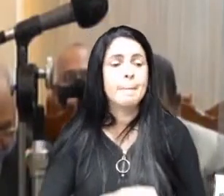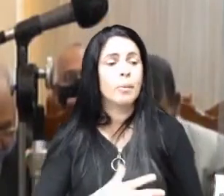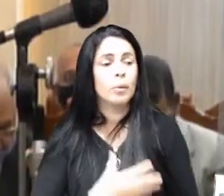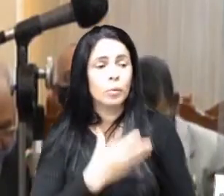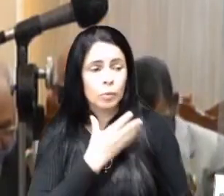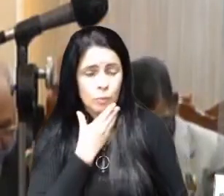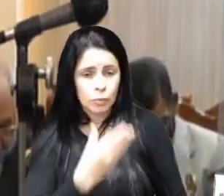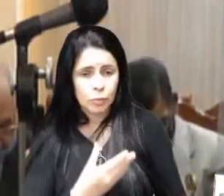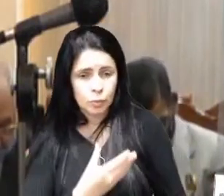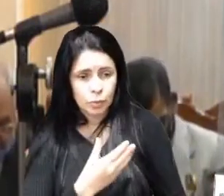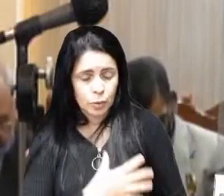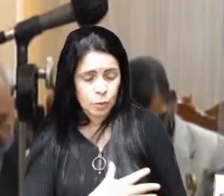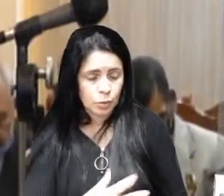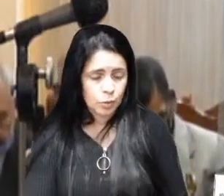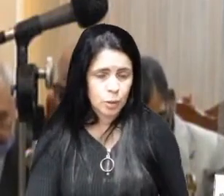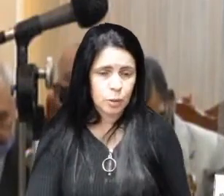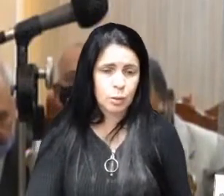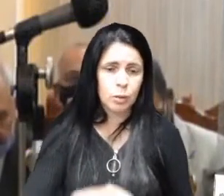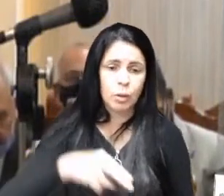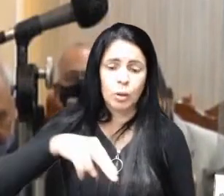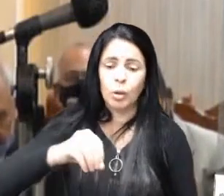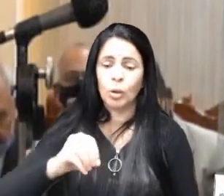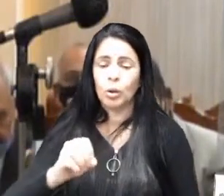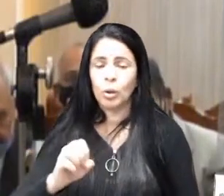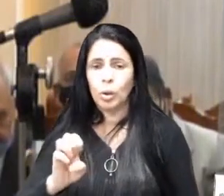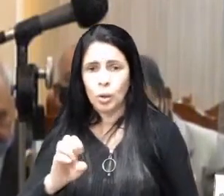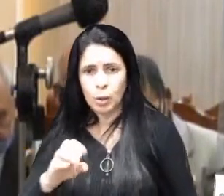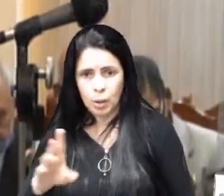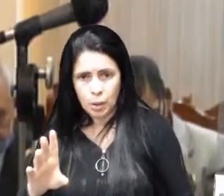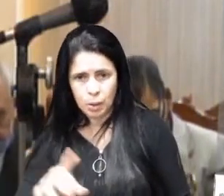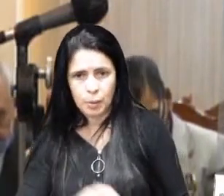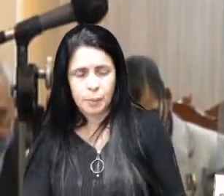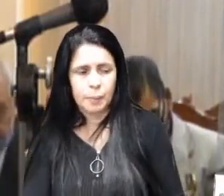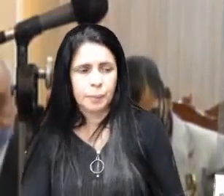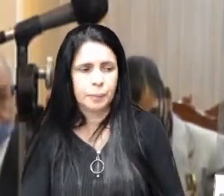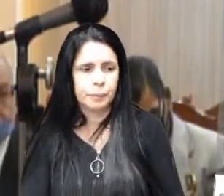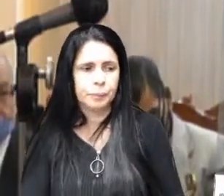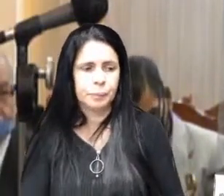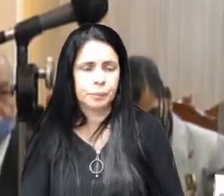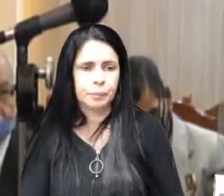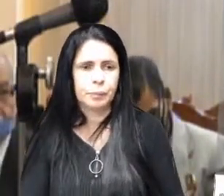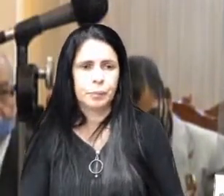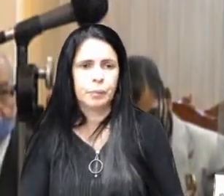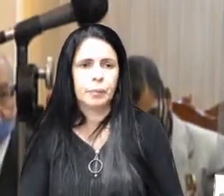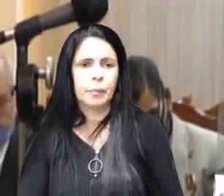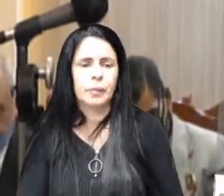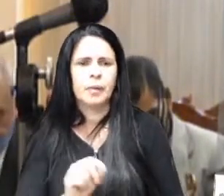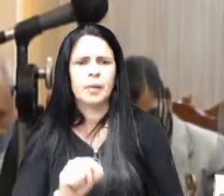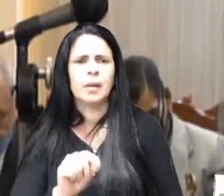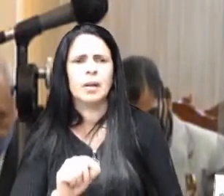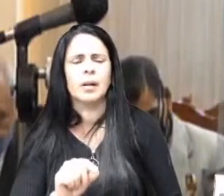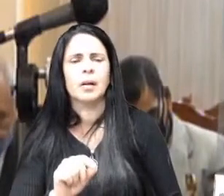Sem, Cão e Jafé. Cão é o pai de Canaã.